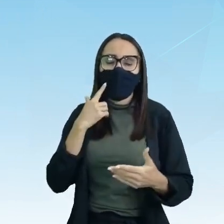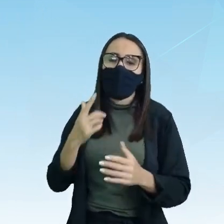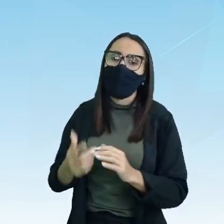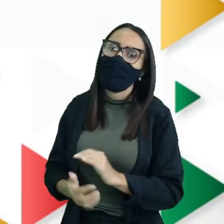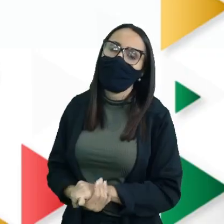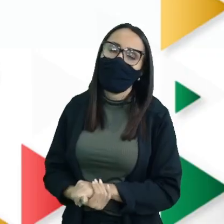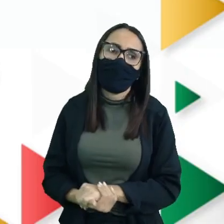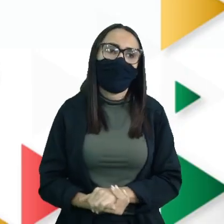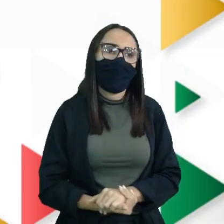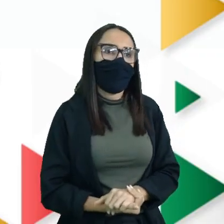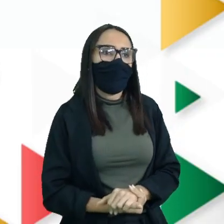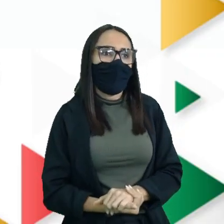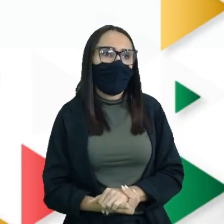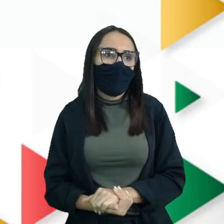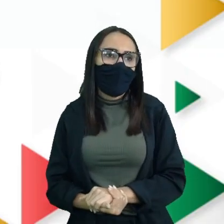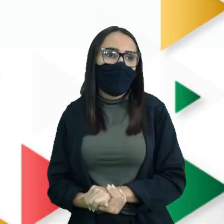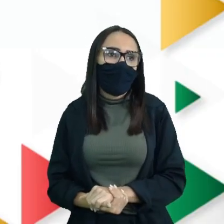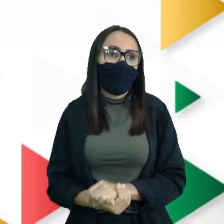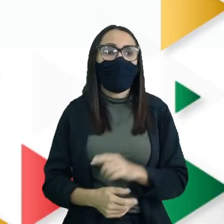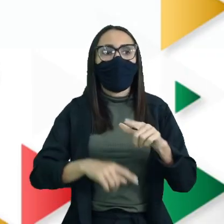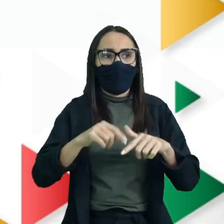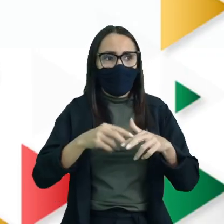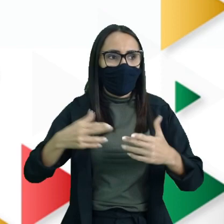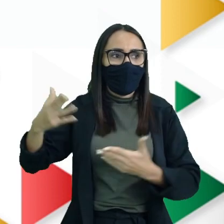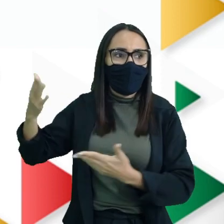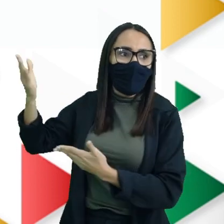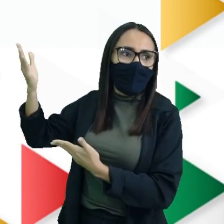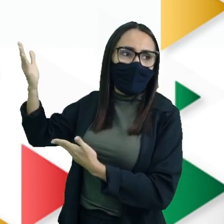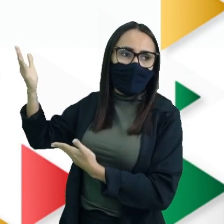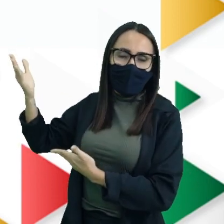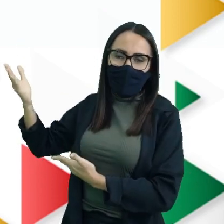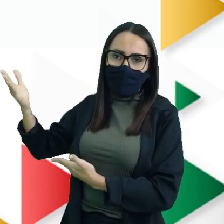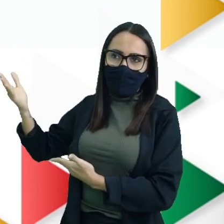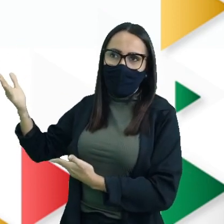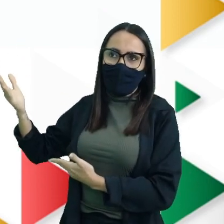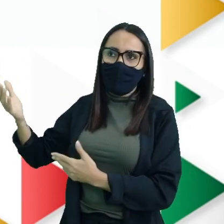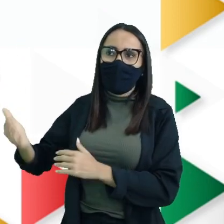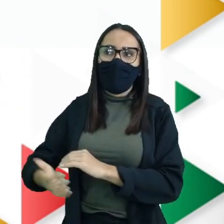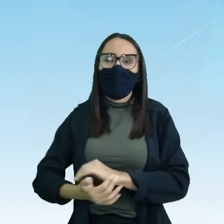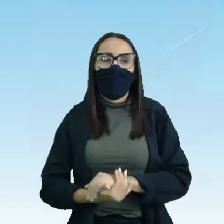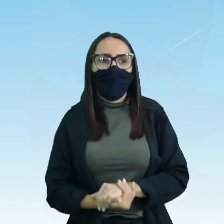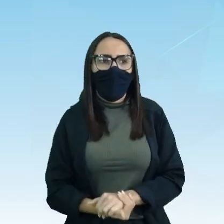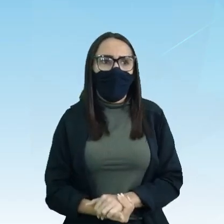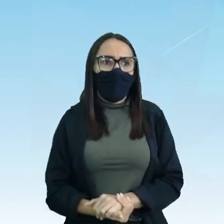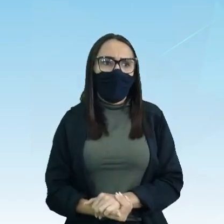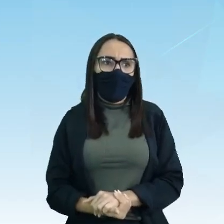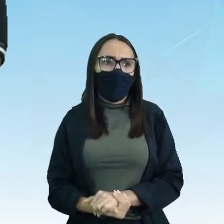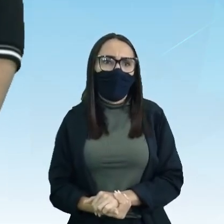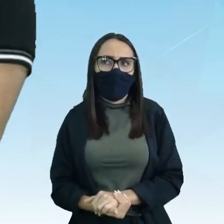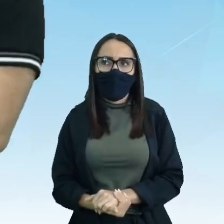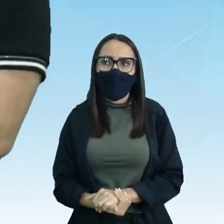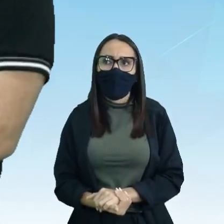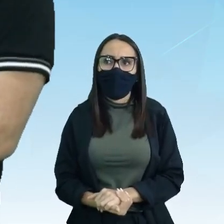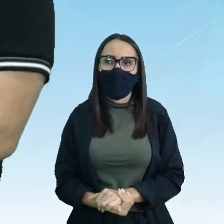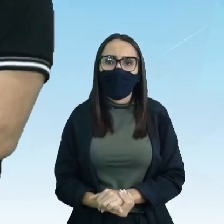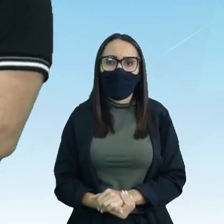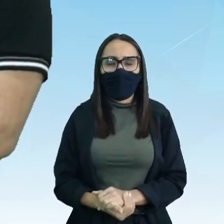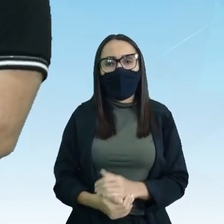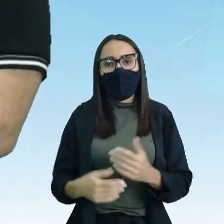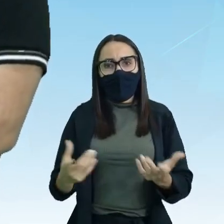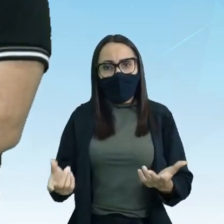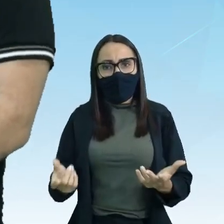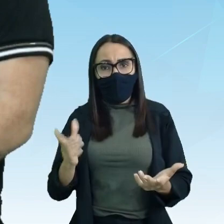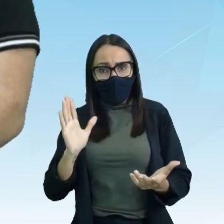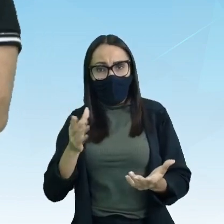aqui, por favor, os slides. Olha aí os produtos da terra. É muita coisa Palha. boa. Então, Já comprou o seu chapéu de palha, professor?